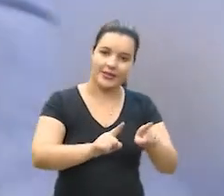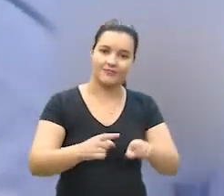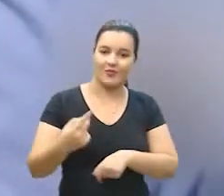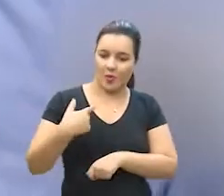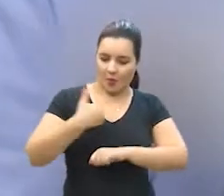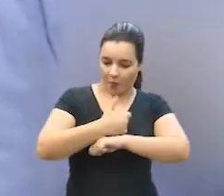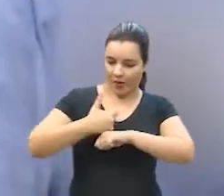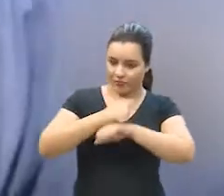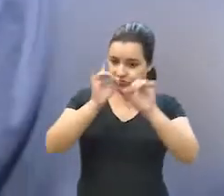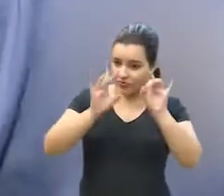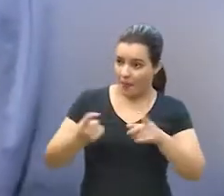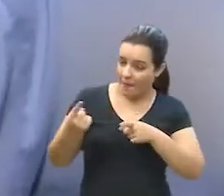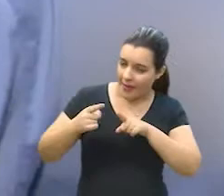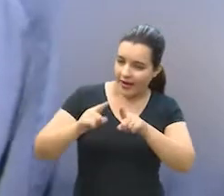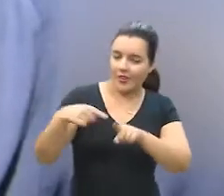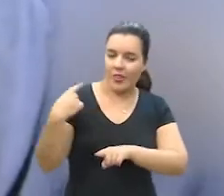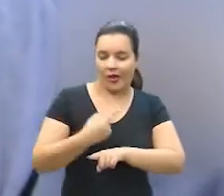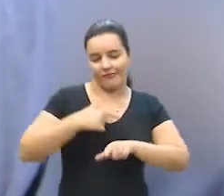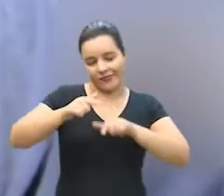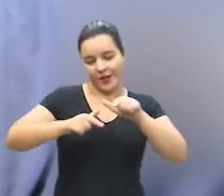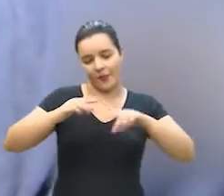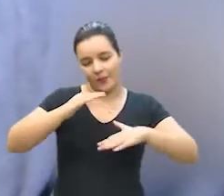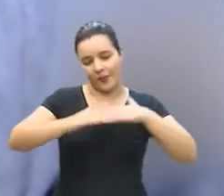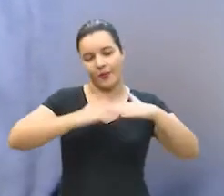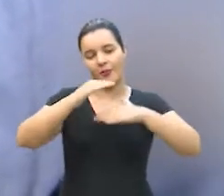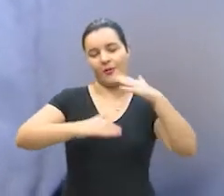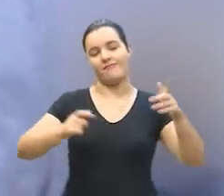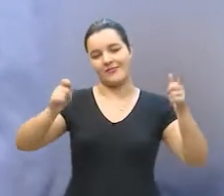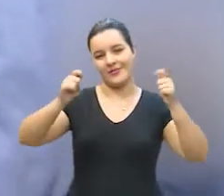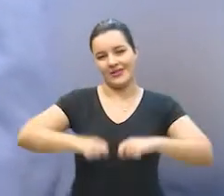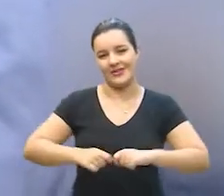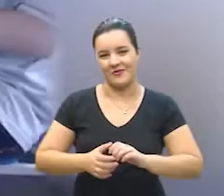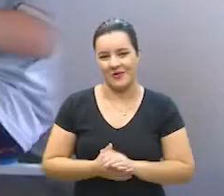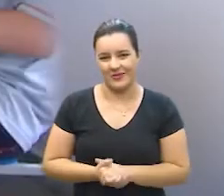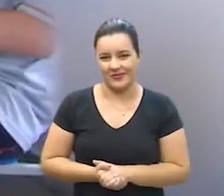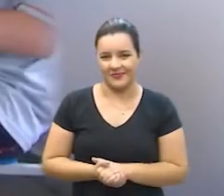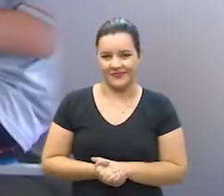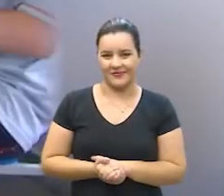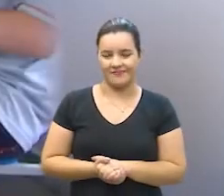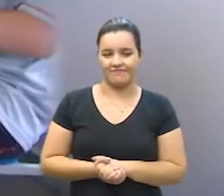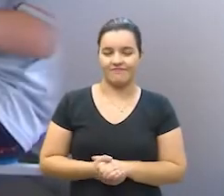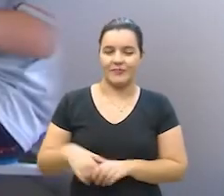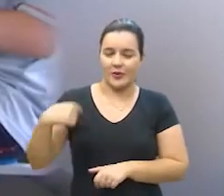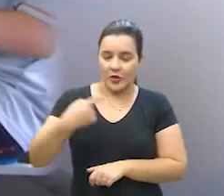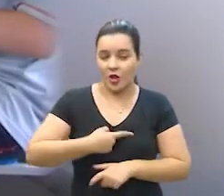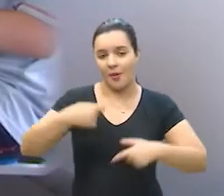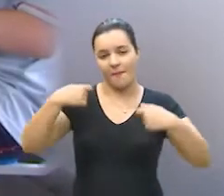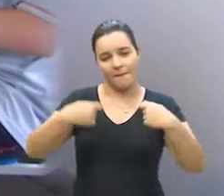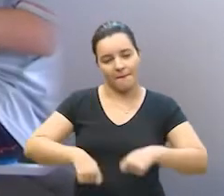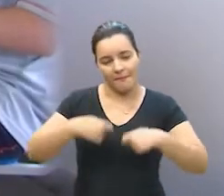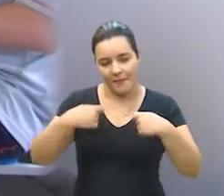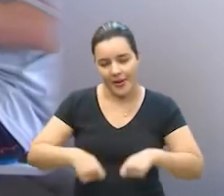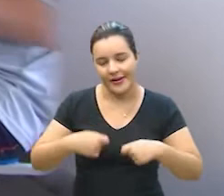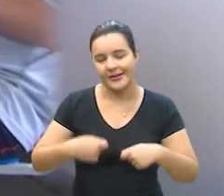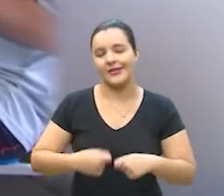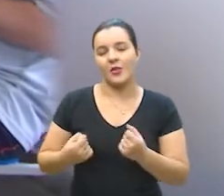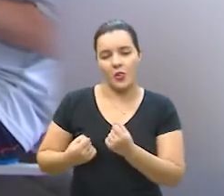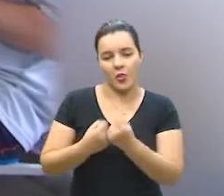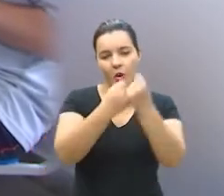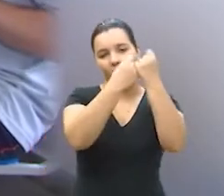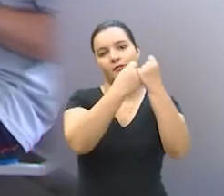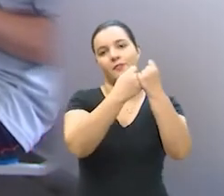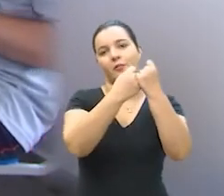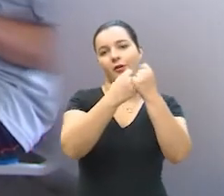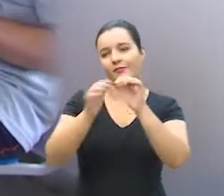gente possa trabalhar e alcançar o melhor potencial dessa criança. Então, a gente precisa muito dos pais, a